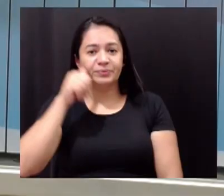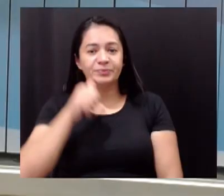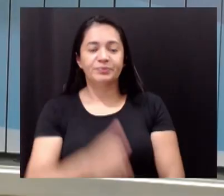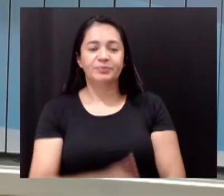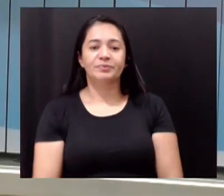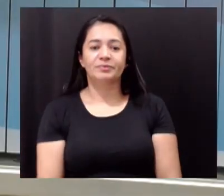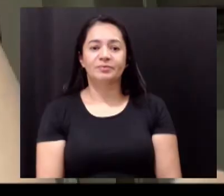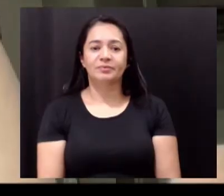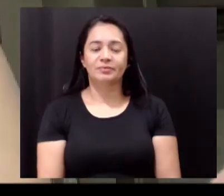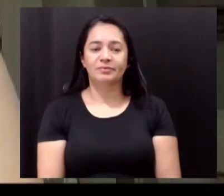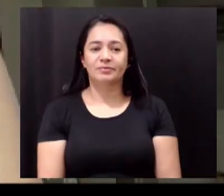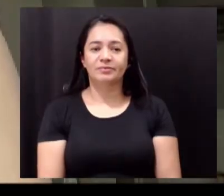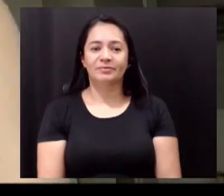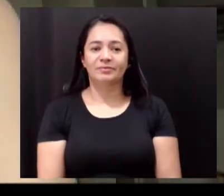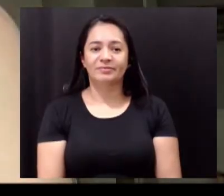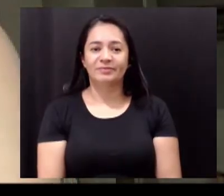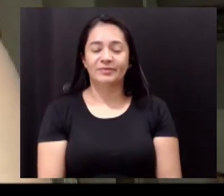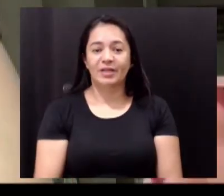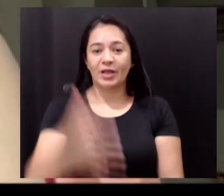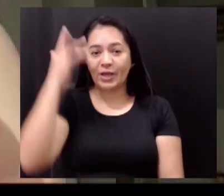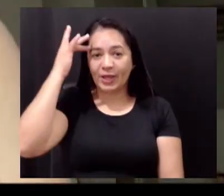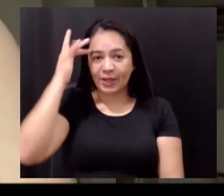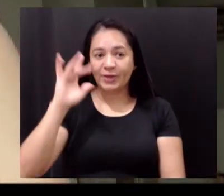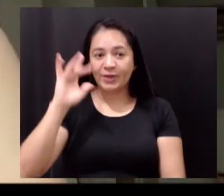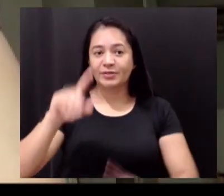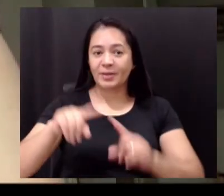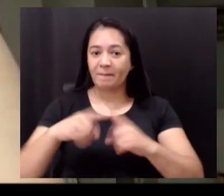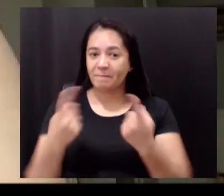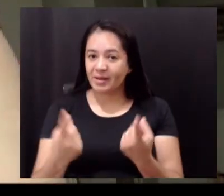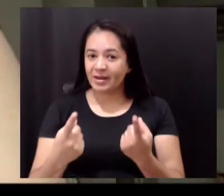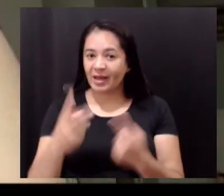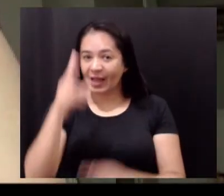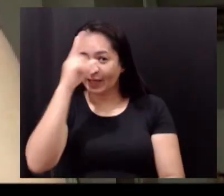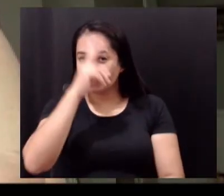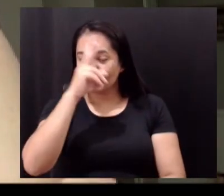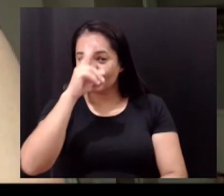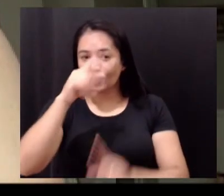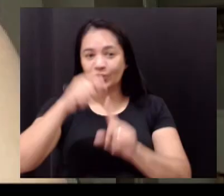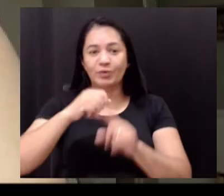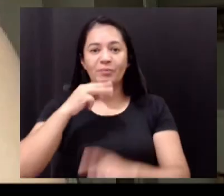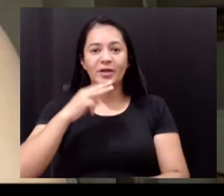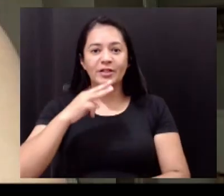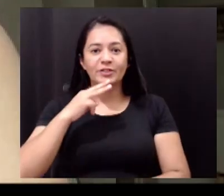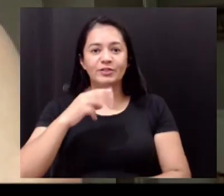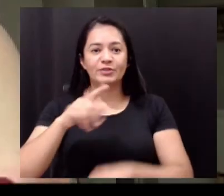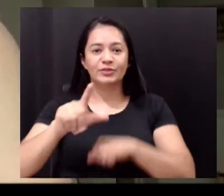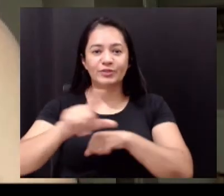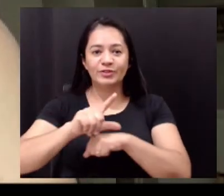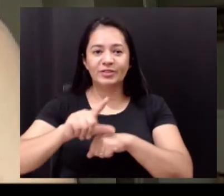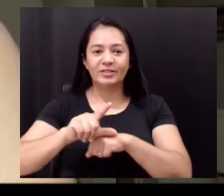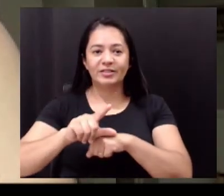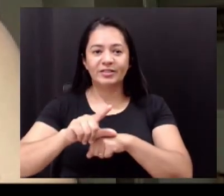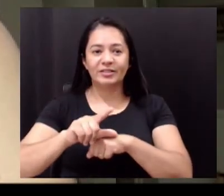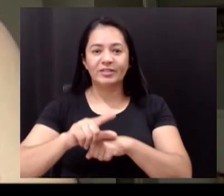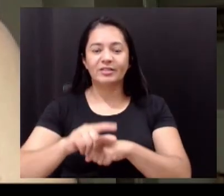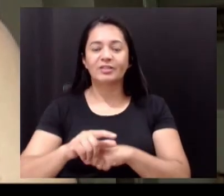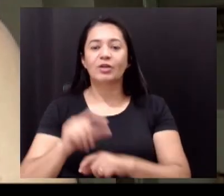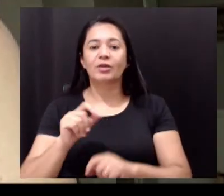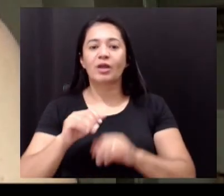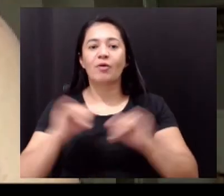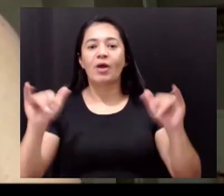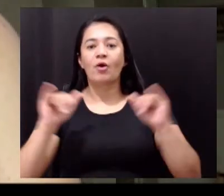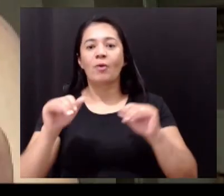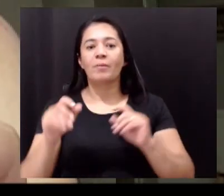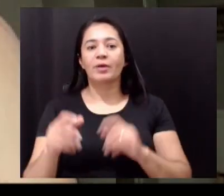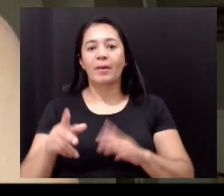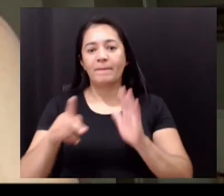Ana, não sei se você sabe a história do Março Lilás. Março Lilás foi uma campanha idealizada por uma médica oncologista, Raquel